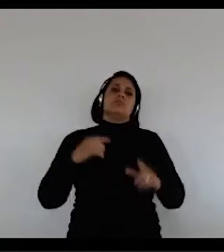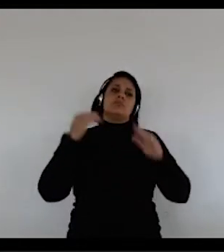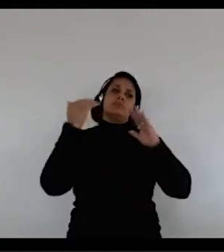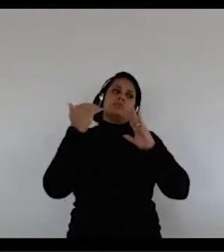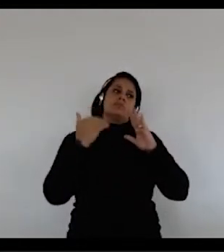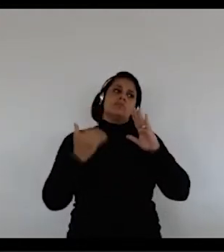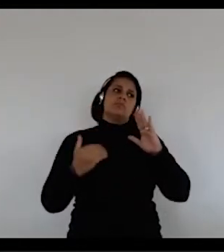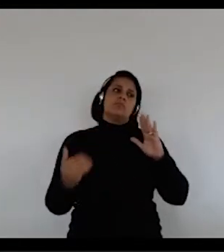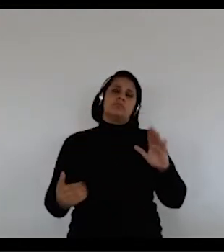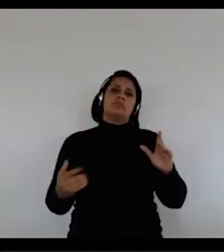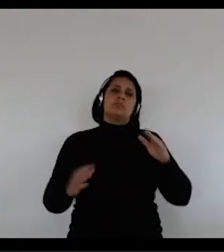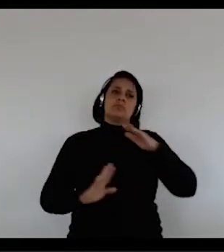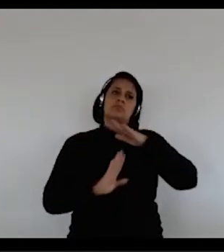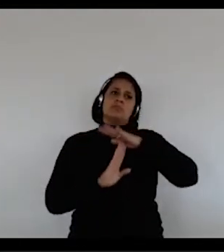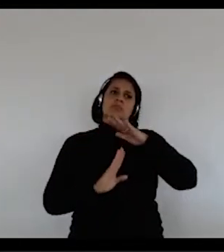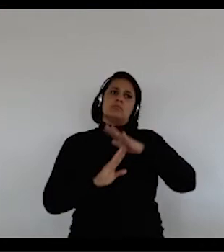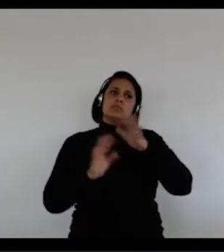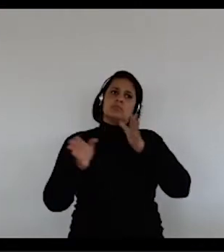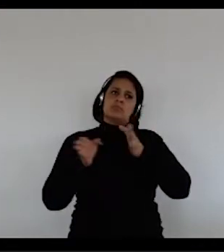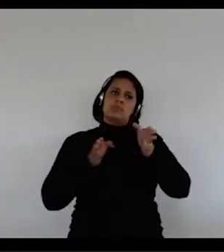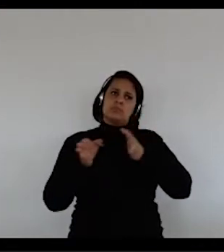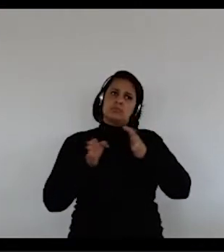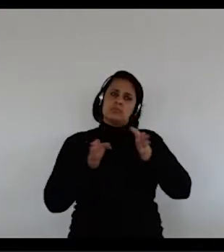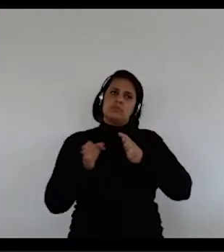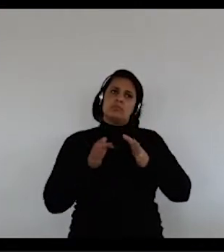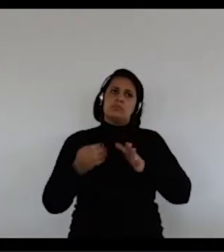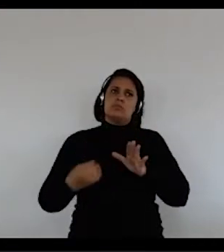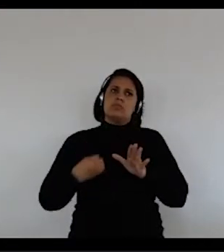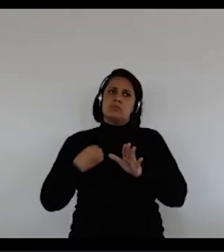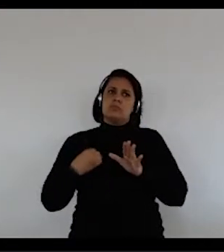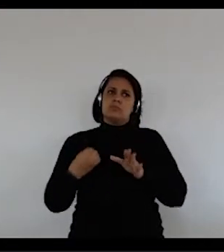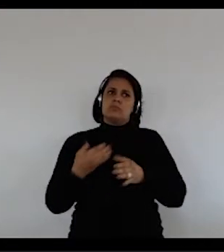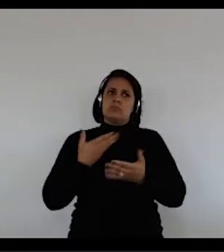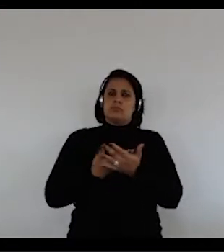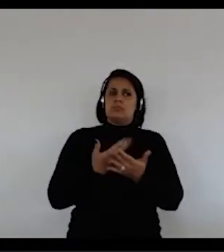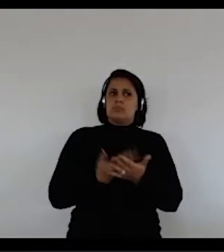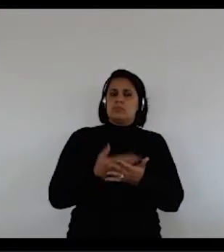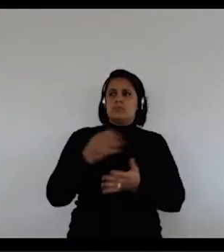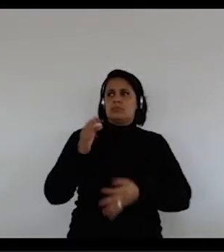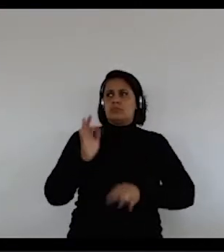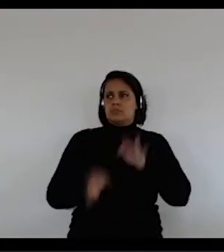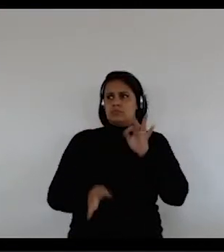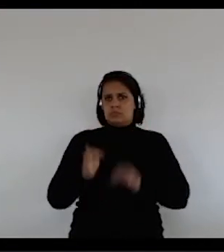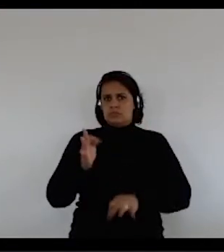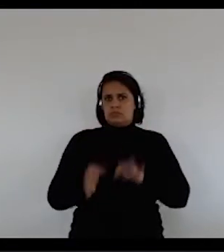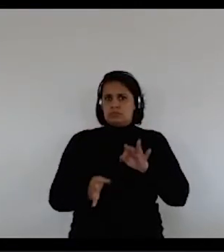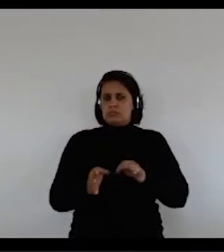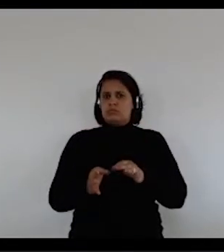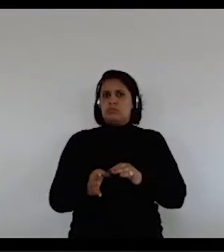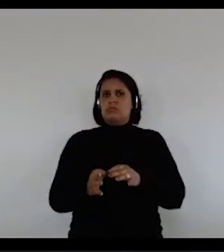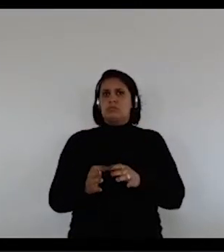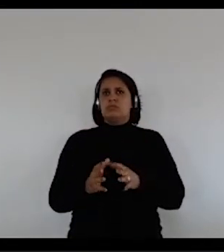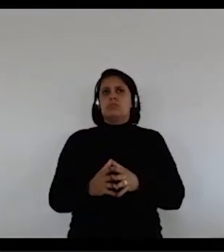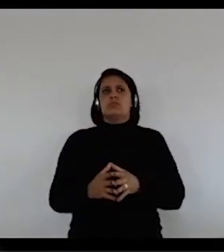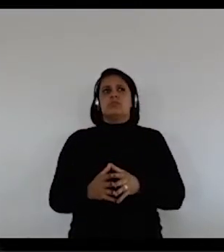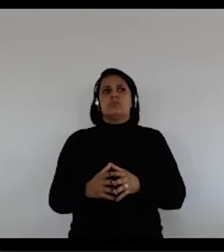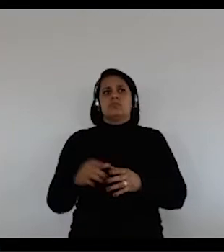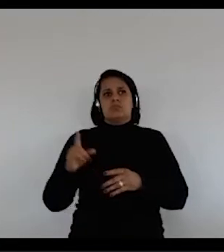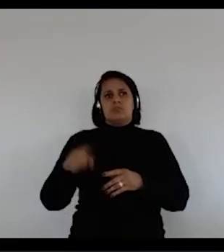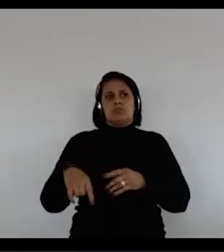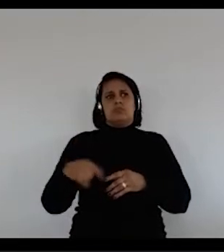limitações no acesso presencial nas aulas da Justiça, explorações médico-forenses também